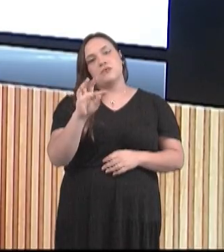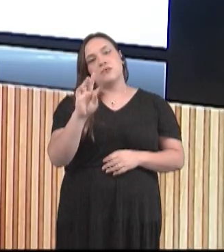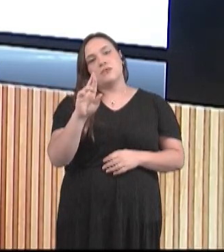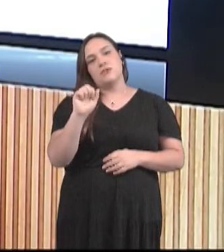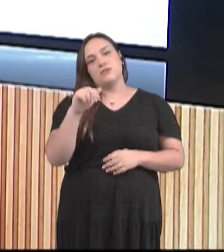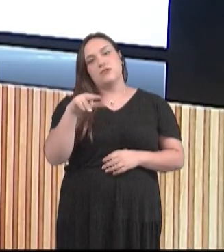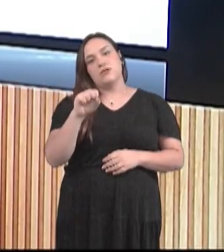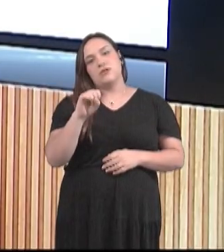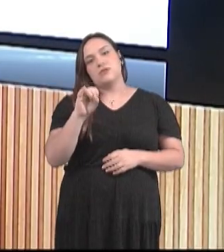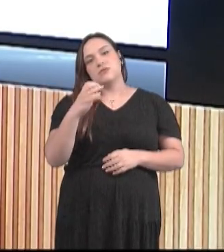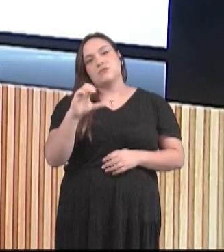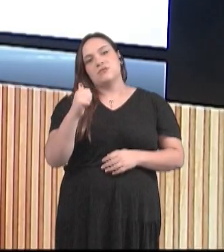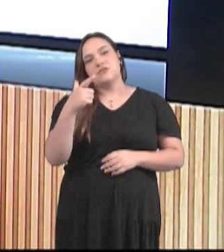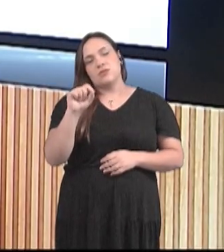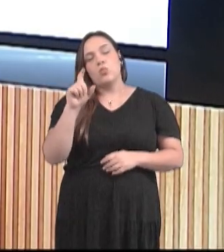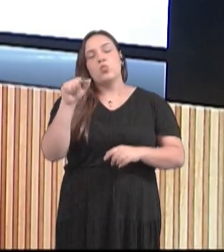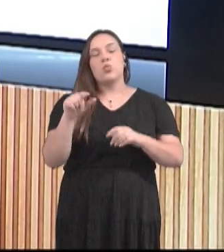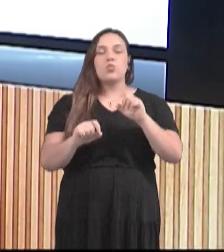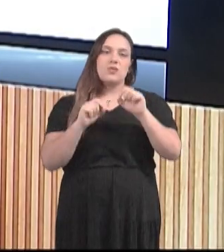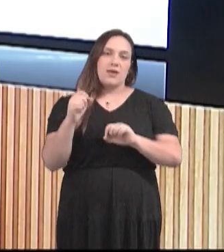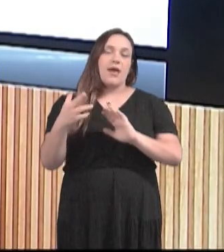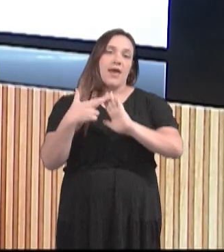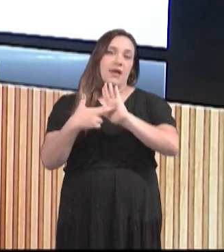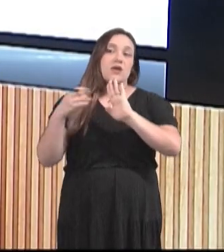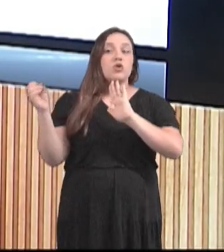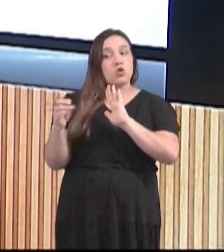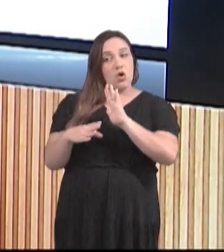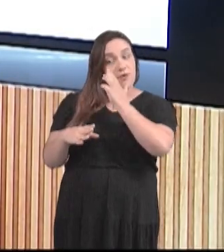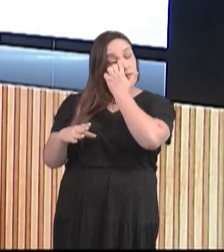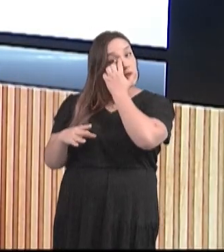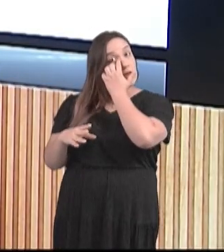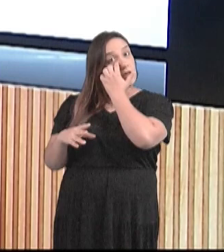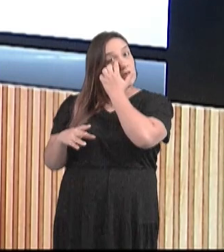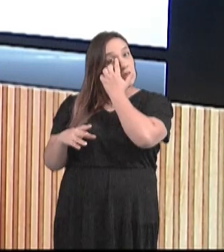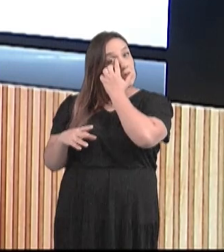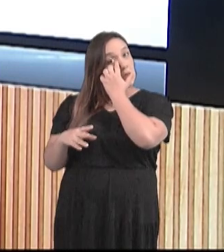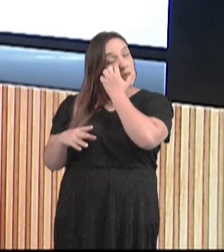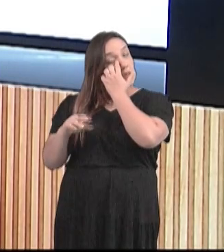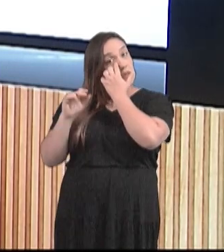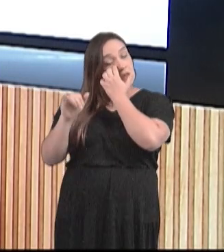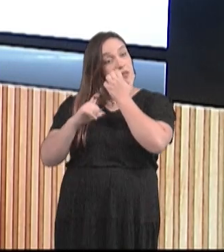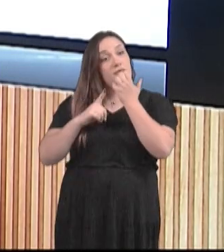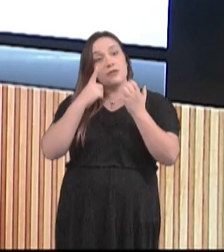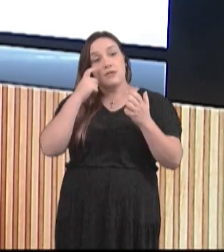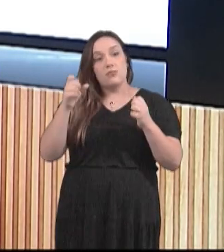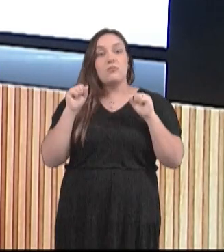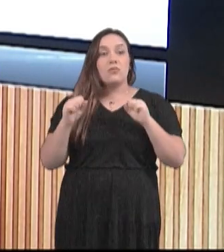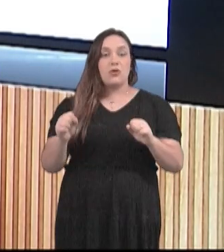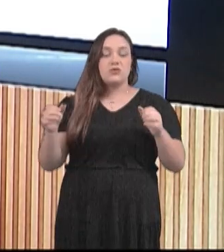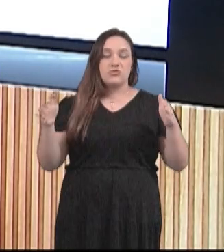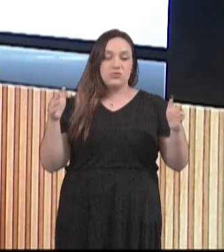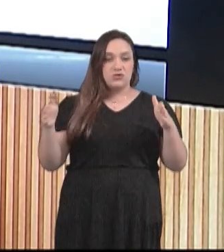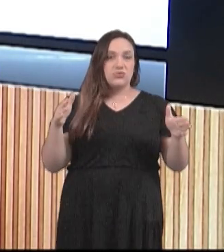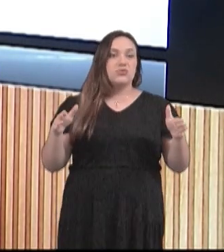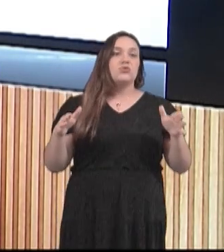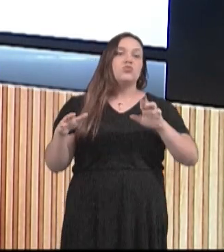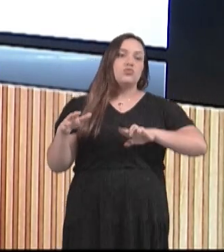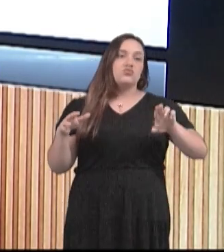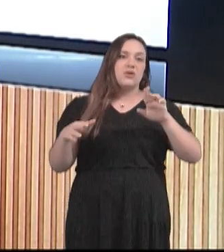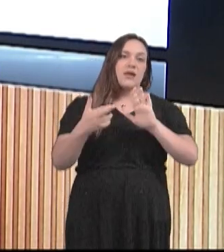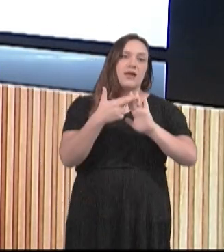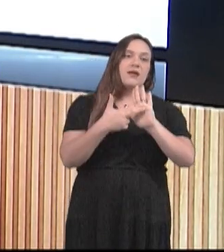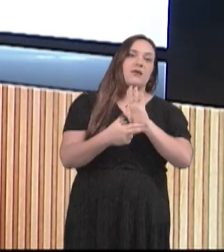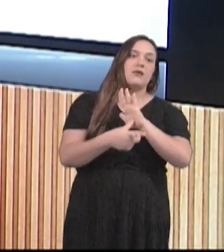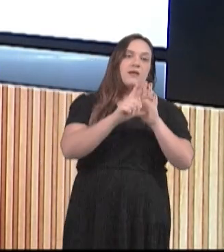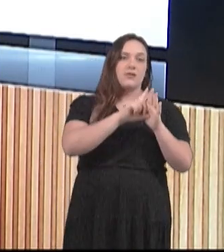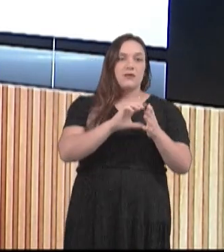atividade quando essa norma aqui de 2023 passou a valer, caso tenham interesse, tenham a possibilidade ainda de usufruir da regra anterior. Matéria,